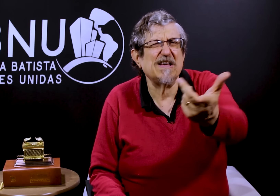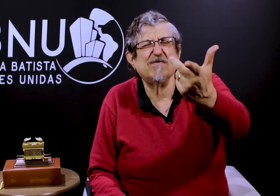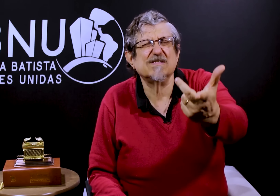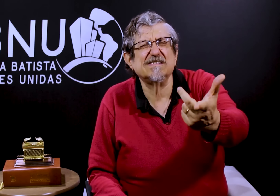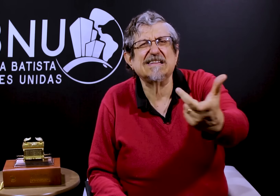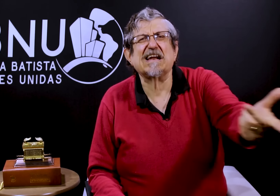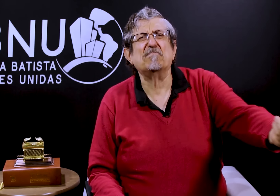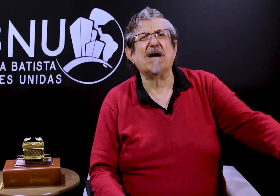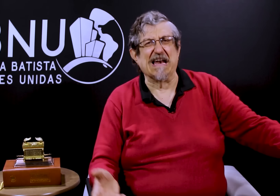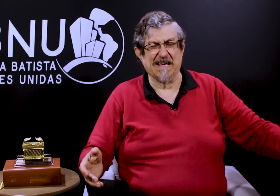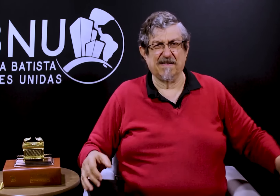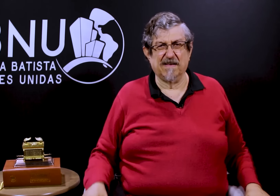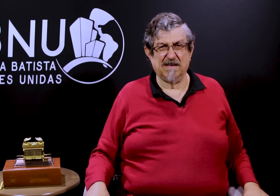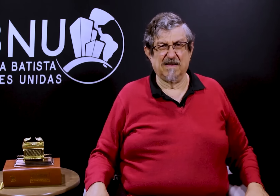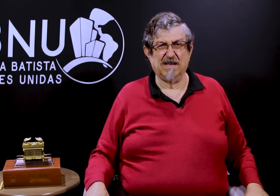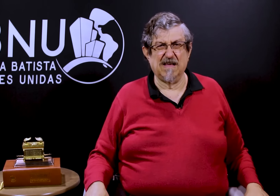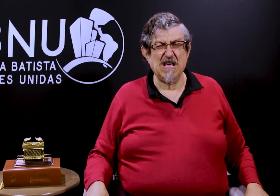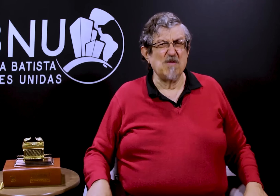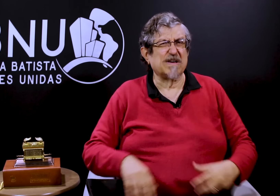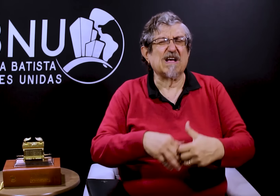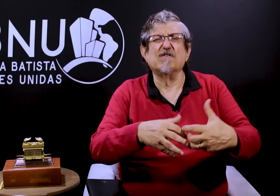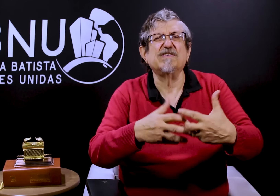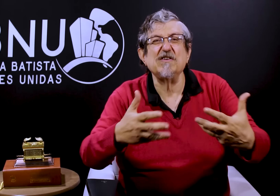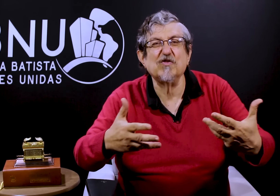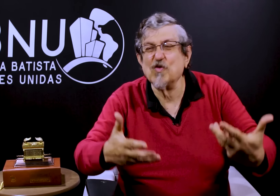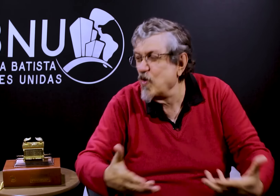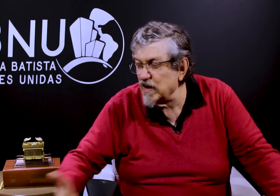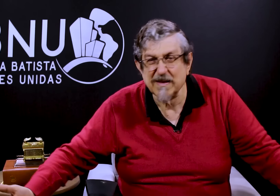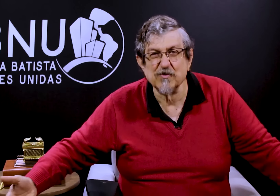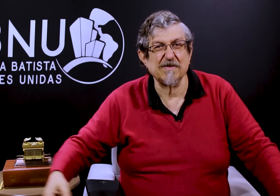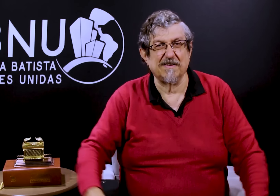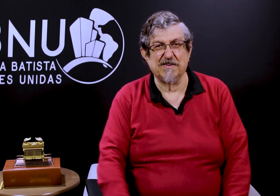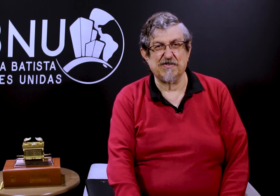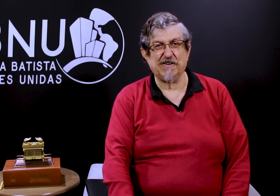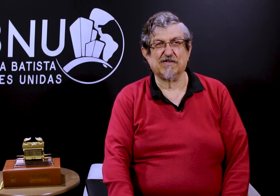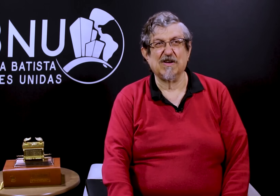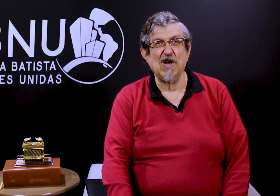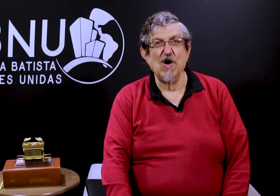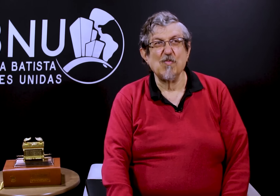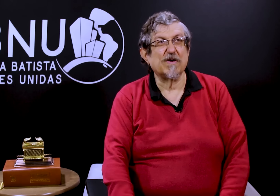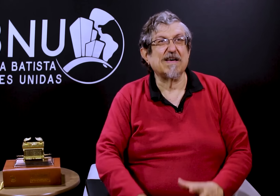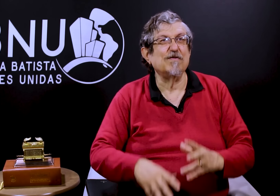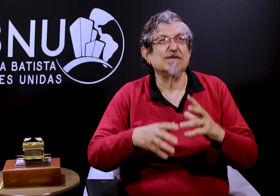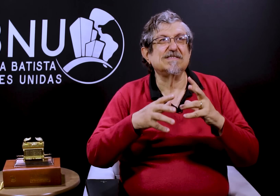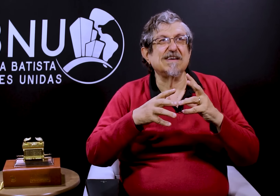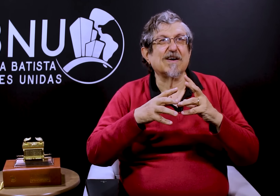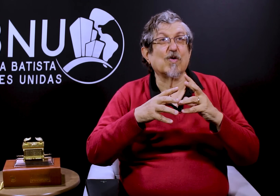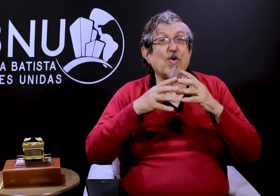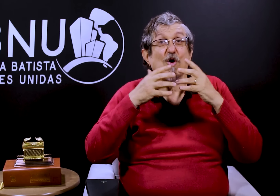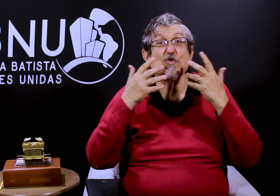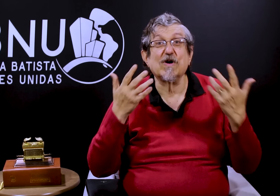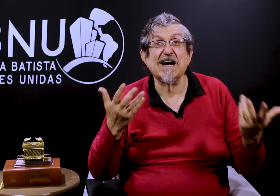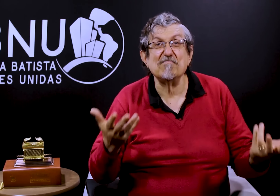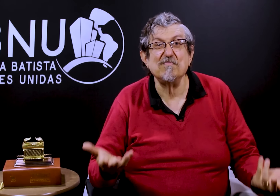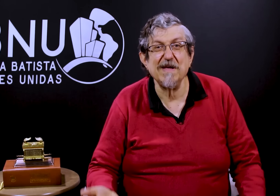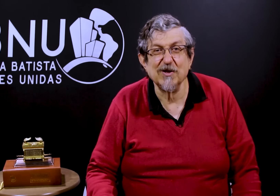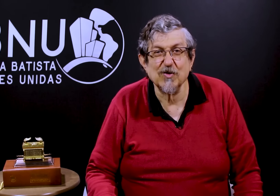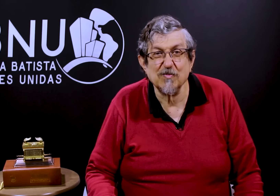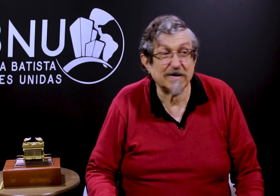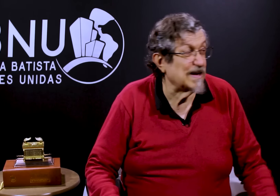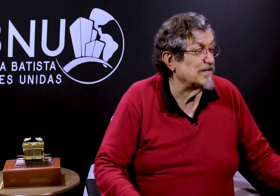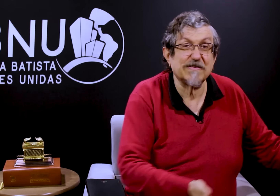por que você trabalha que você escota suas eneri que você